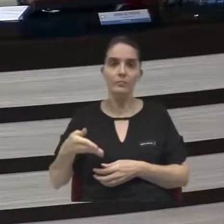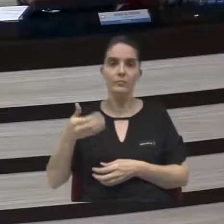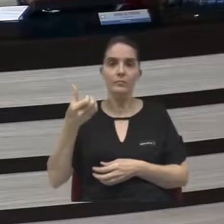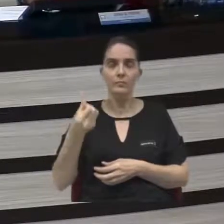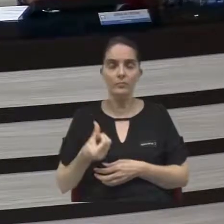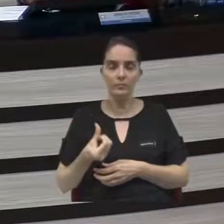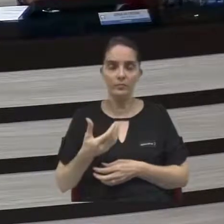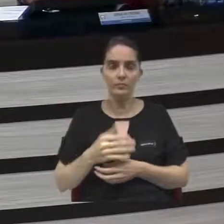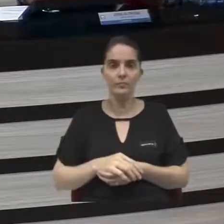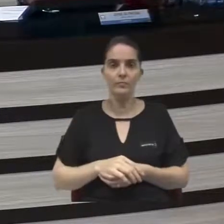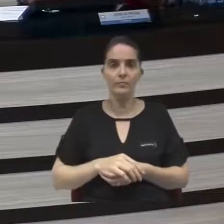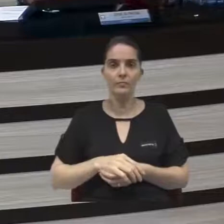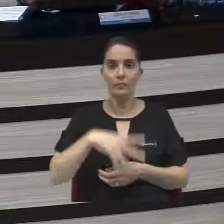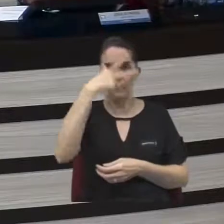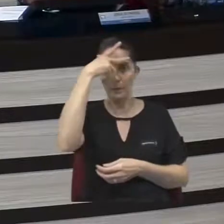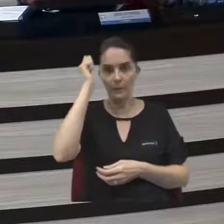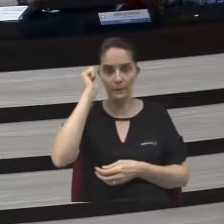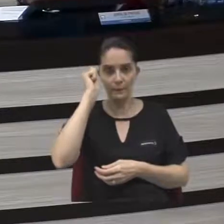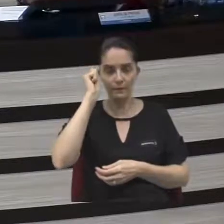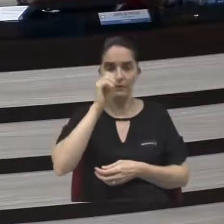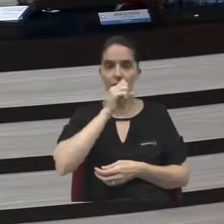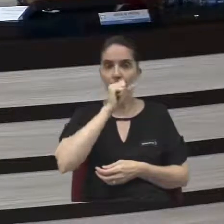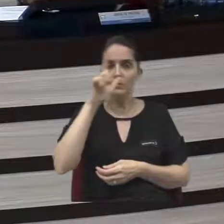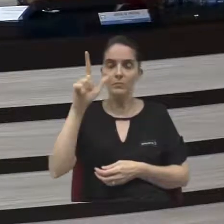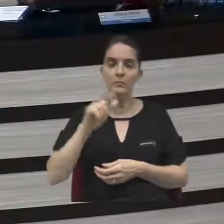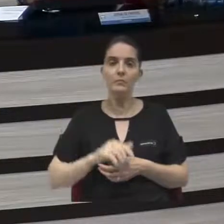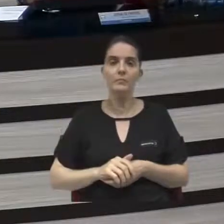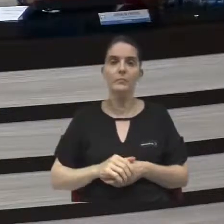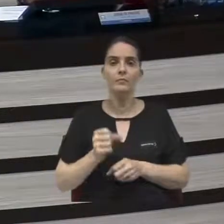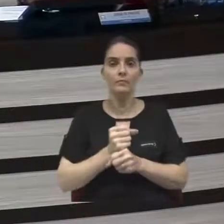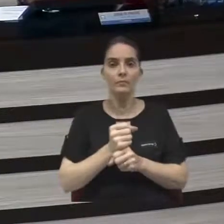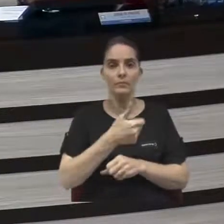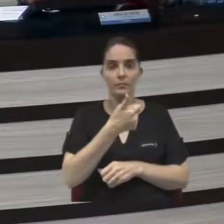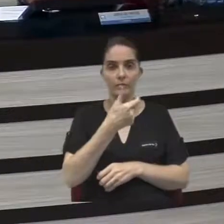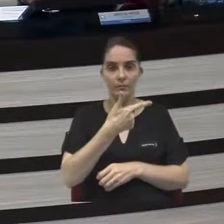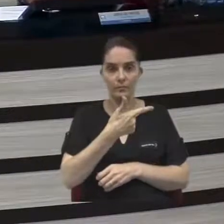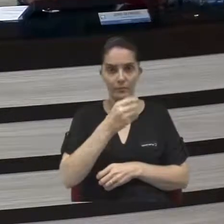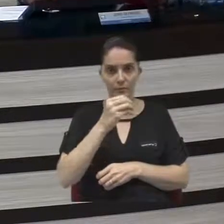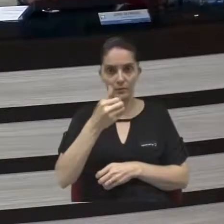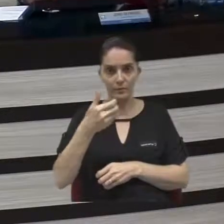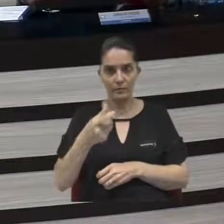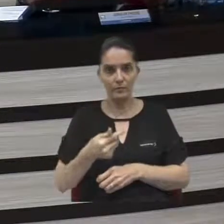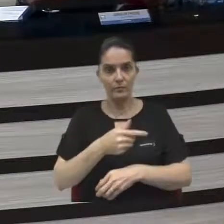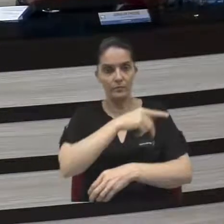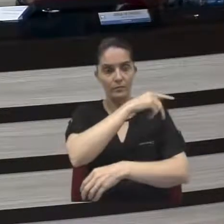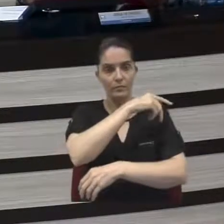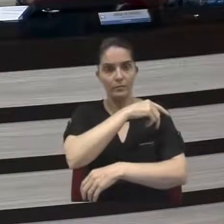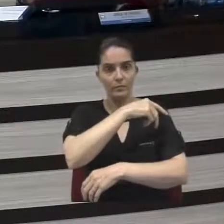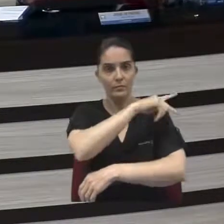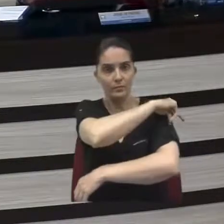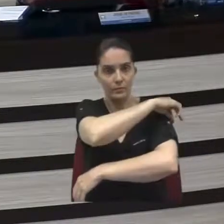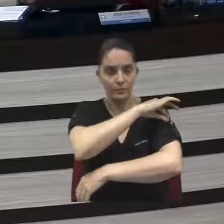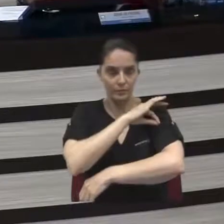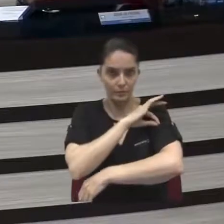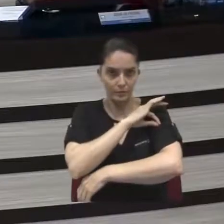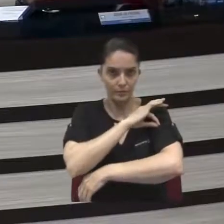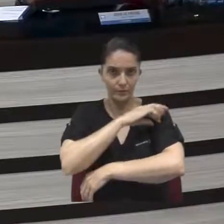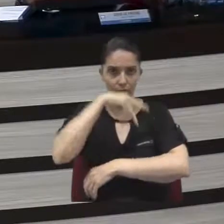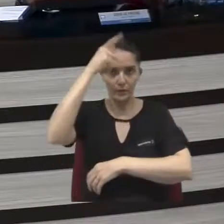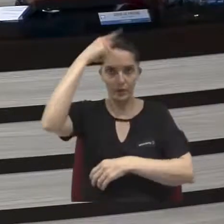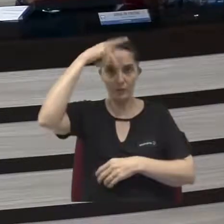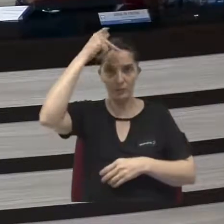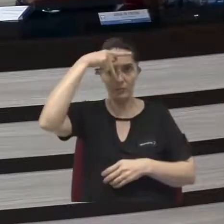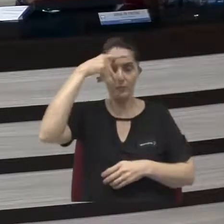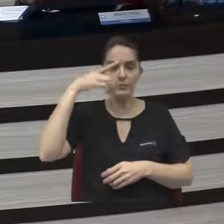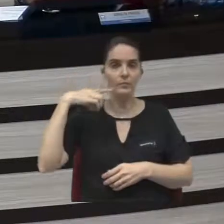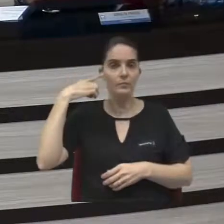4426/989/16, Prefeitura Municipal de Limeira, exercício 2016. Prefeito Paulo César Junqueira Radiche.